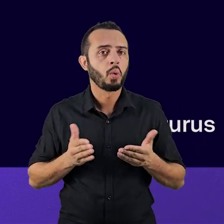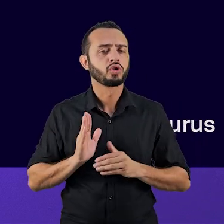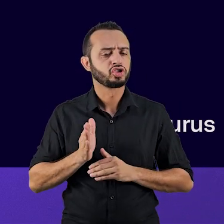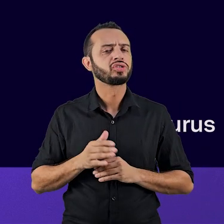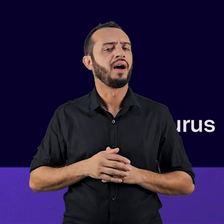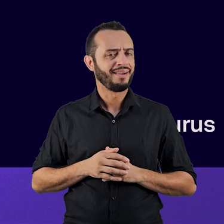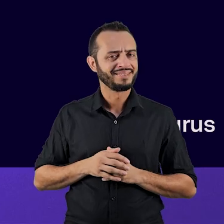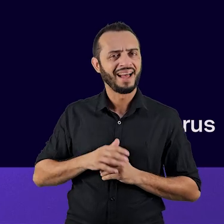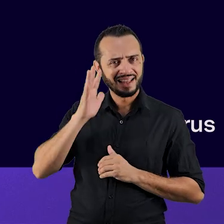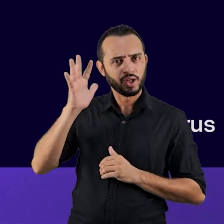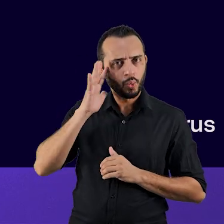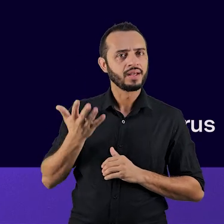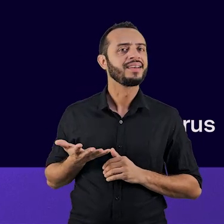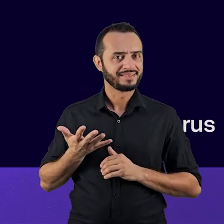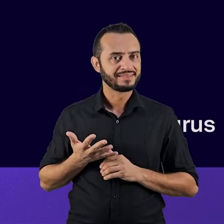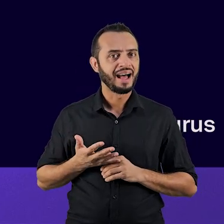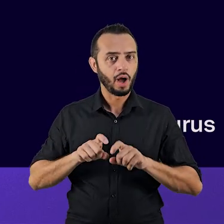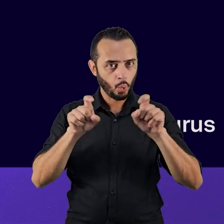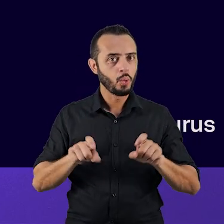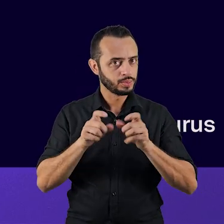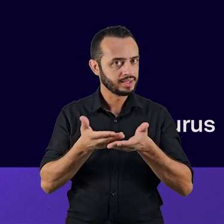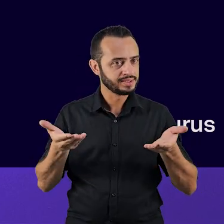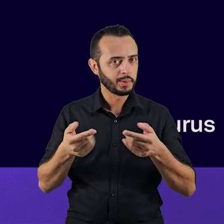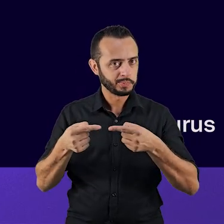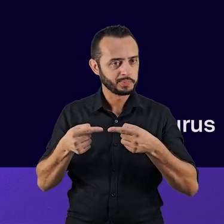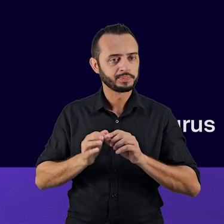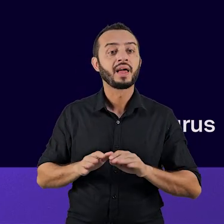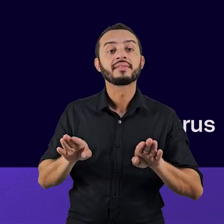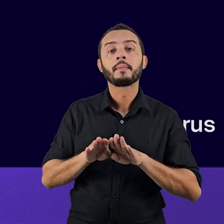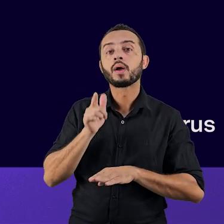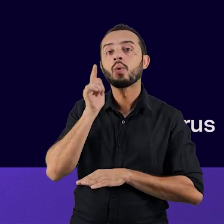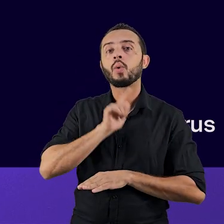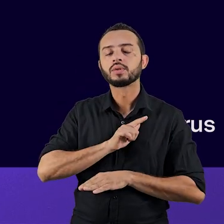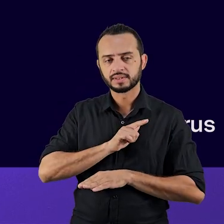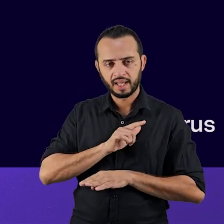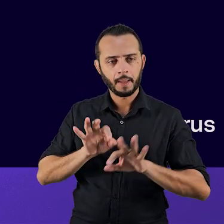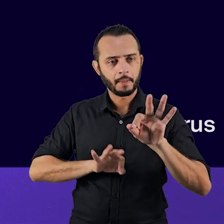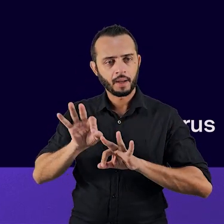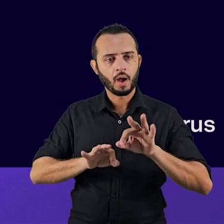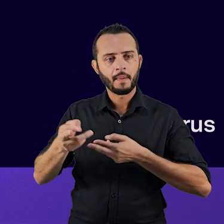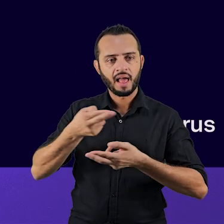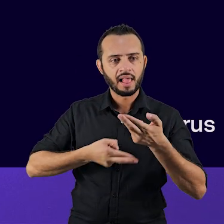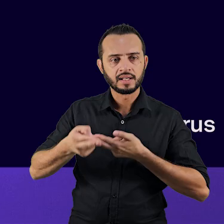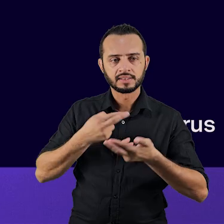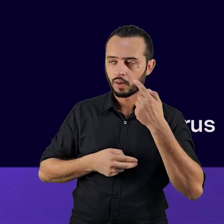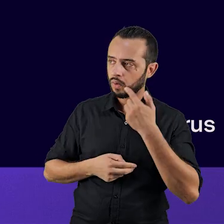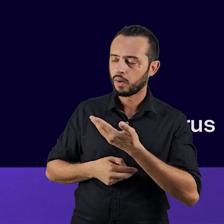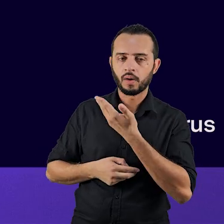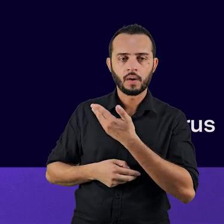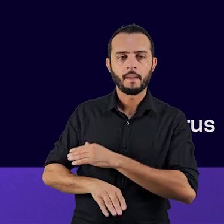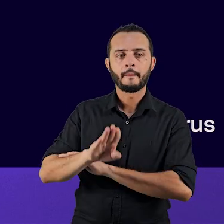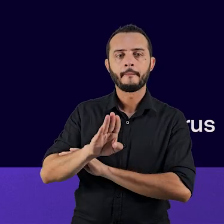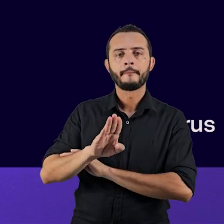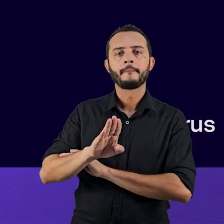faz parte da teoria da computação. Perfeito? Também a gente consegue montar uma relação entre as entropias.